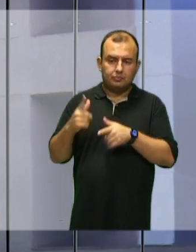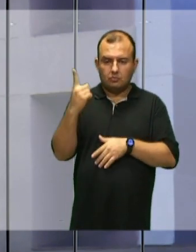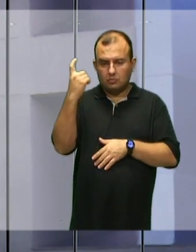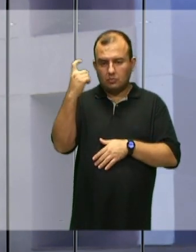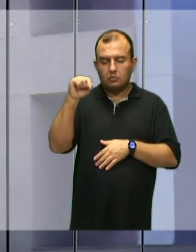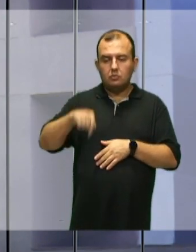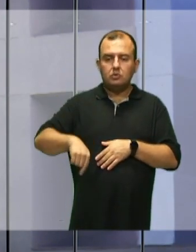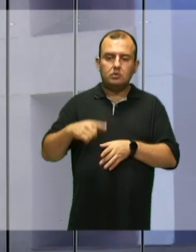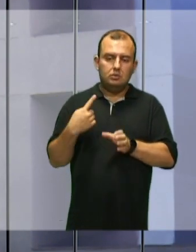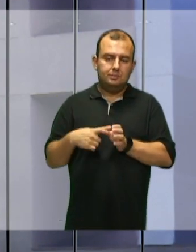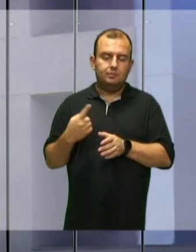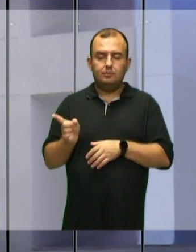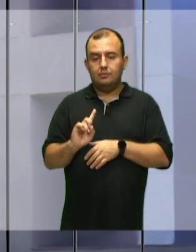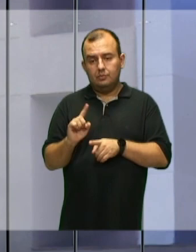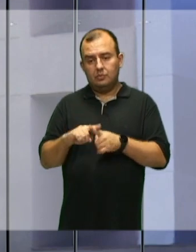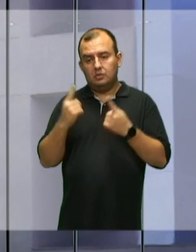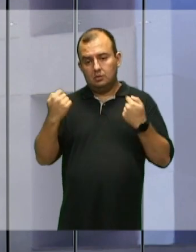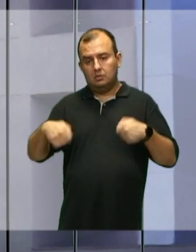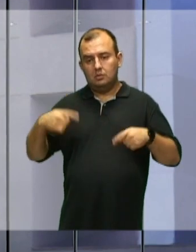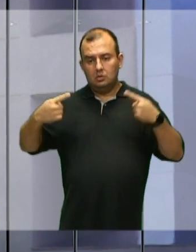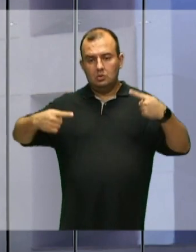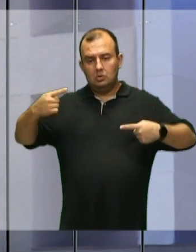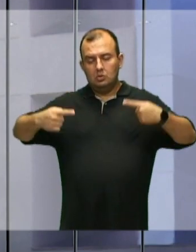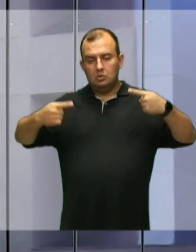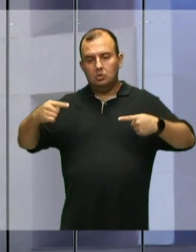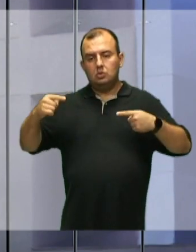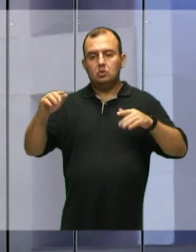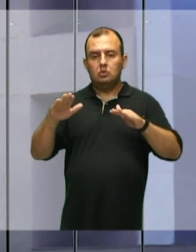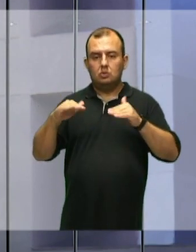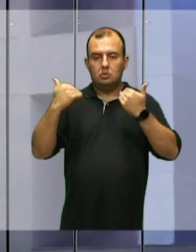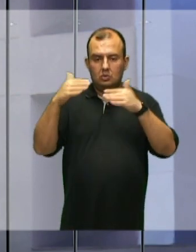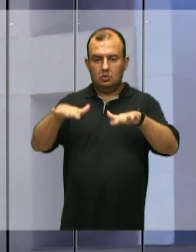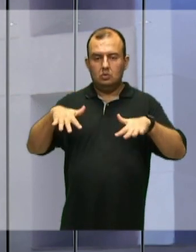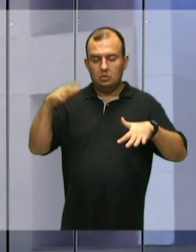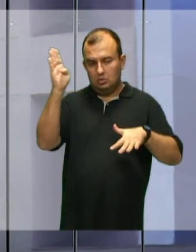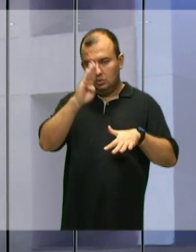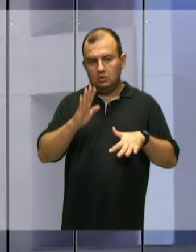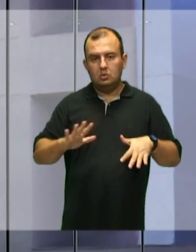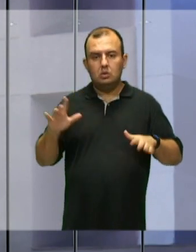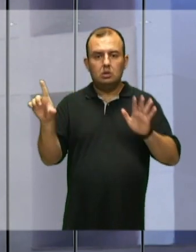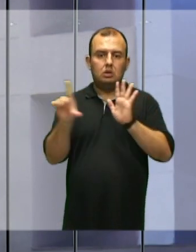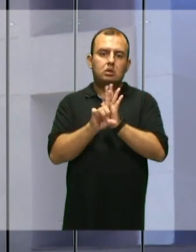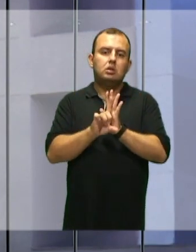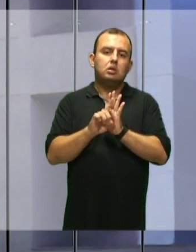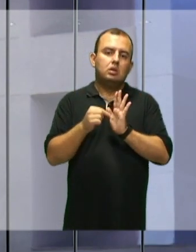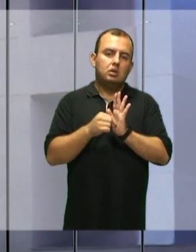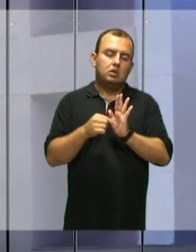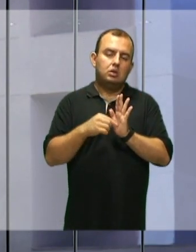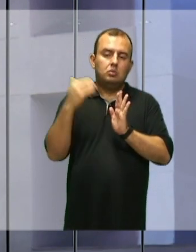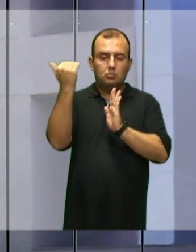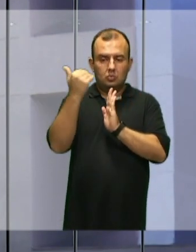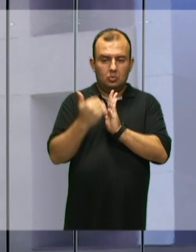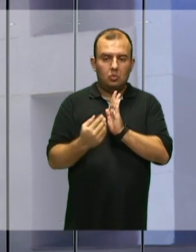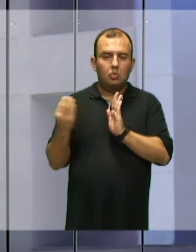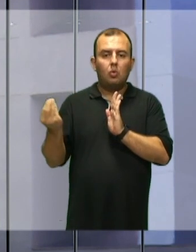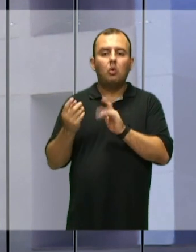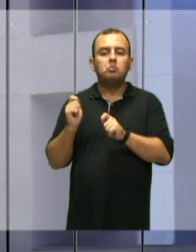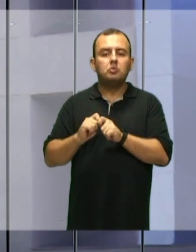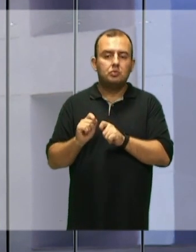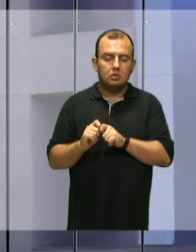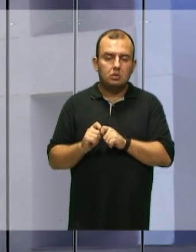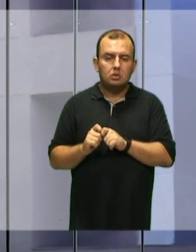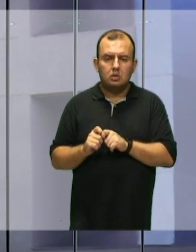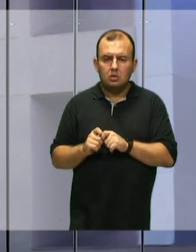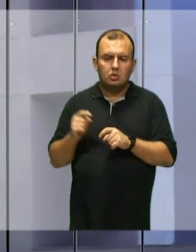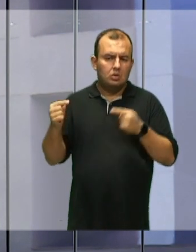cidade mas que vocêa também ter uma discussão do congresso nacional as leis brasileiras elas também não trazem um protocolo de que forma fazer de que